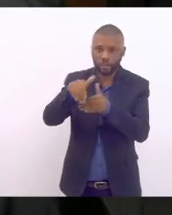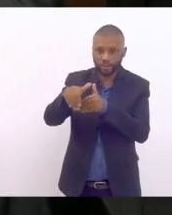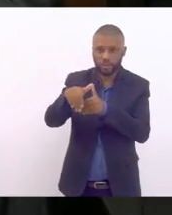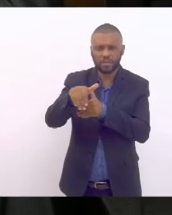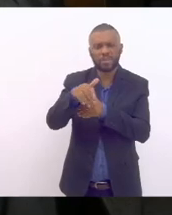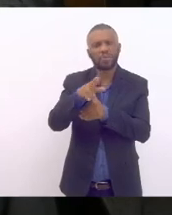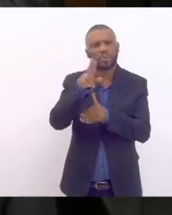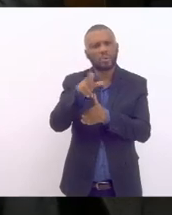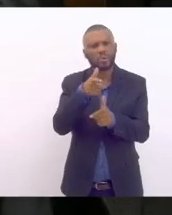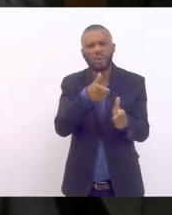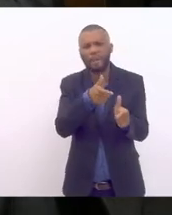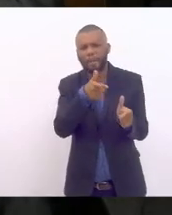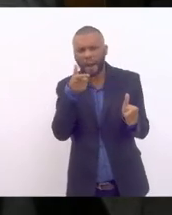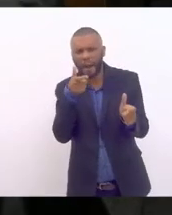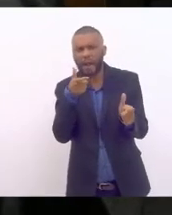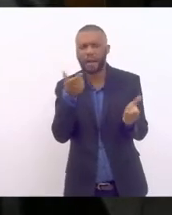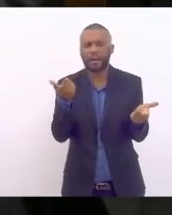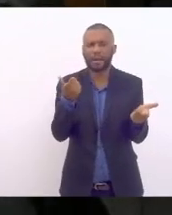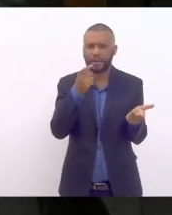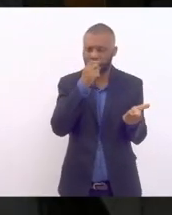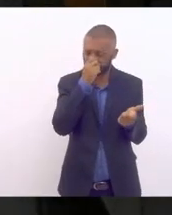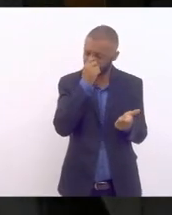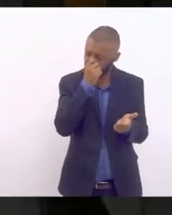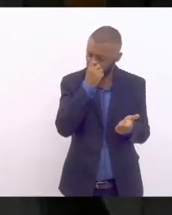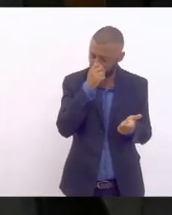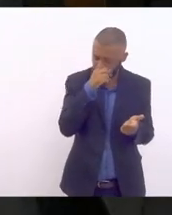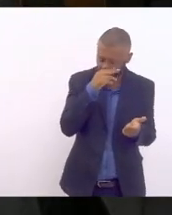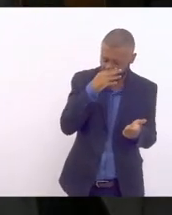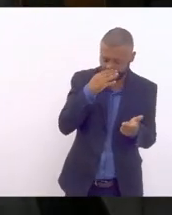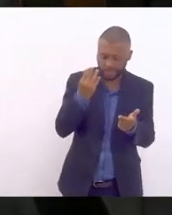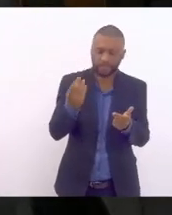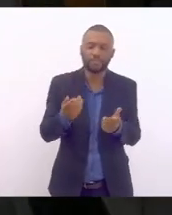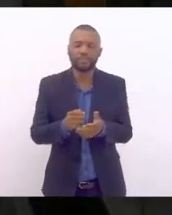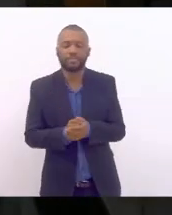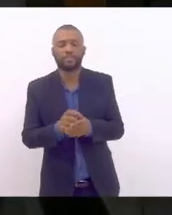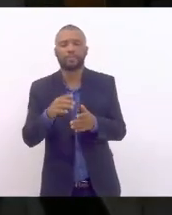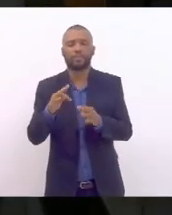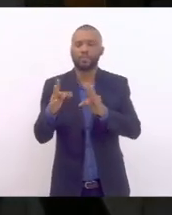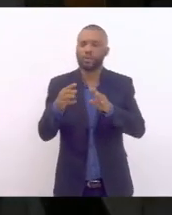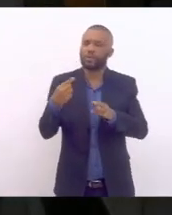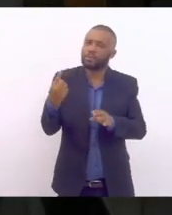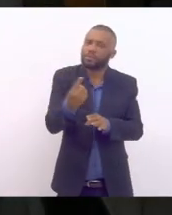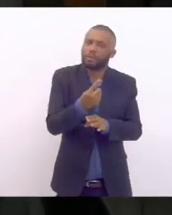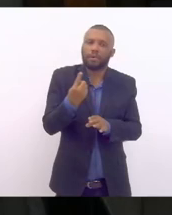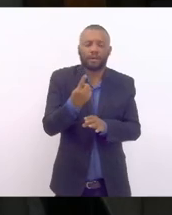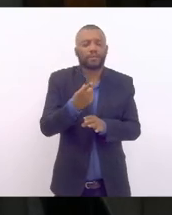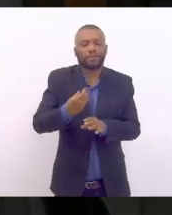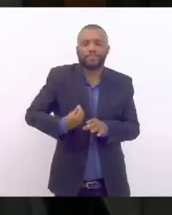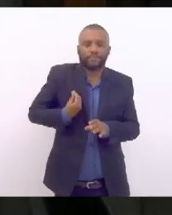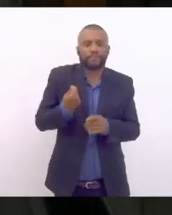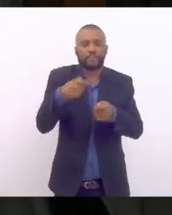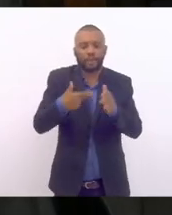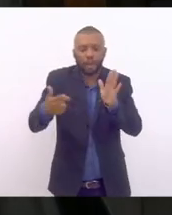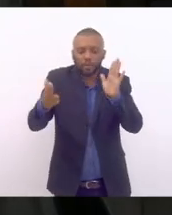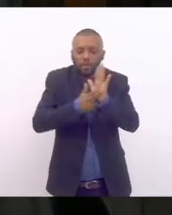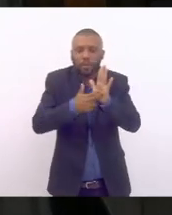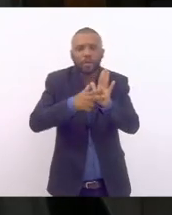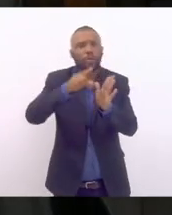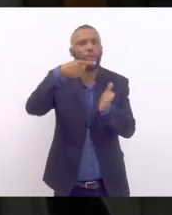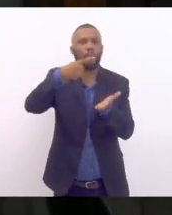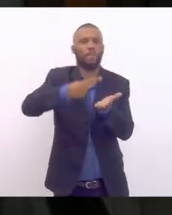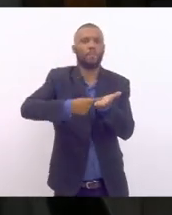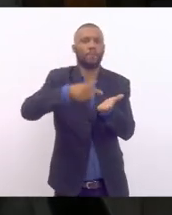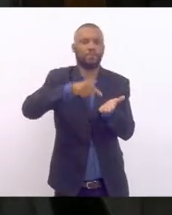do uso dos Ferros arma de fogo para os opositores estão todos nós temos que assumir o compromisso